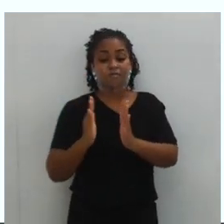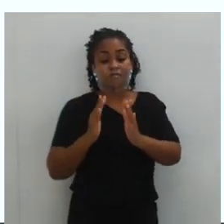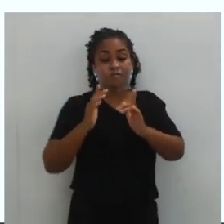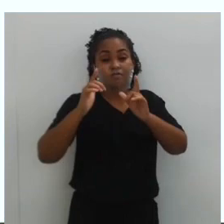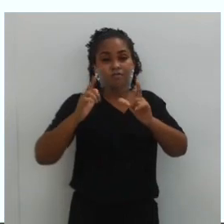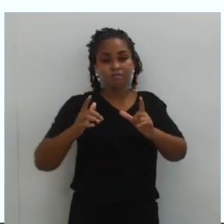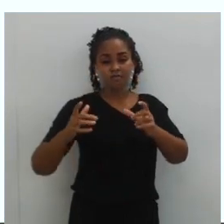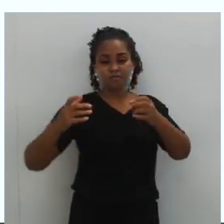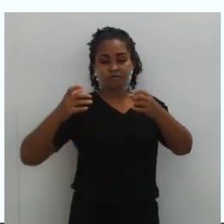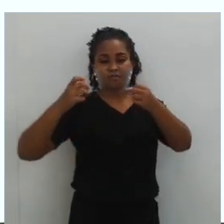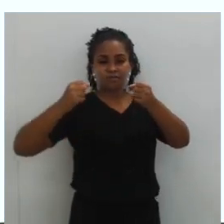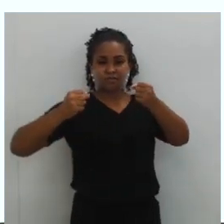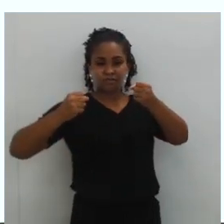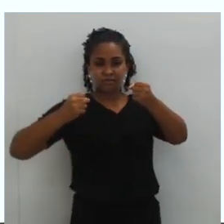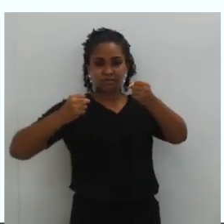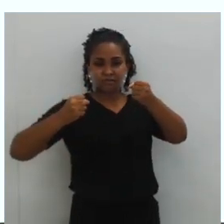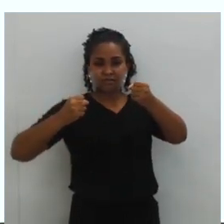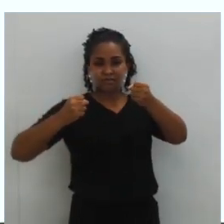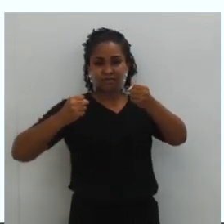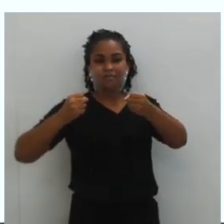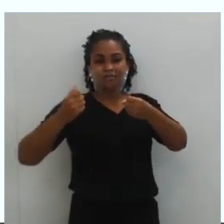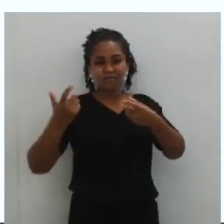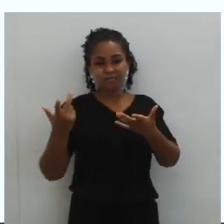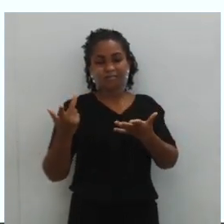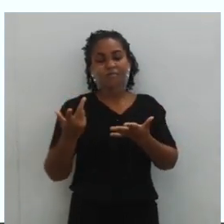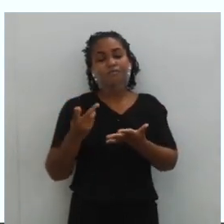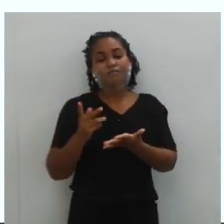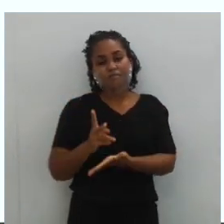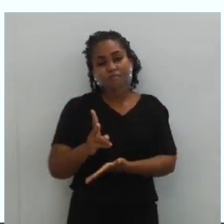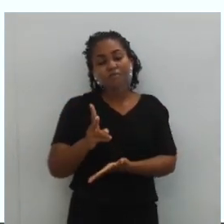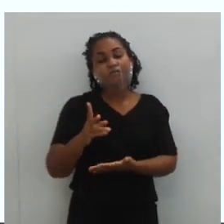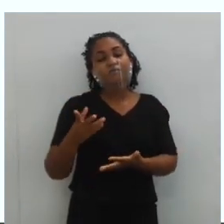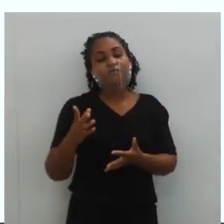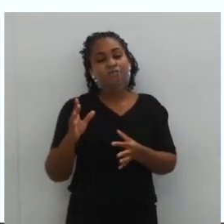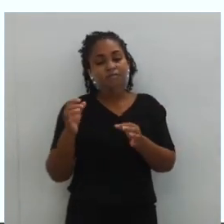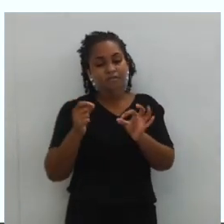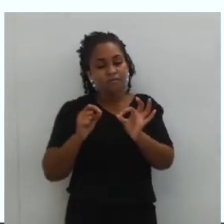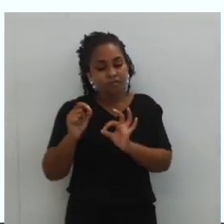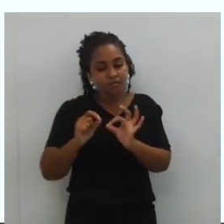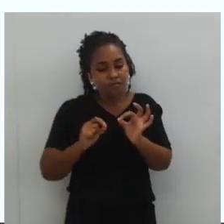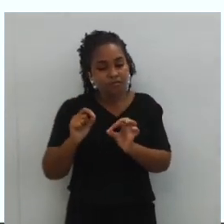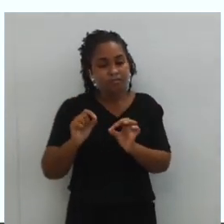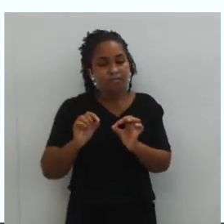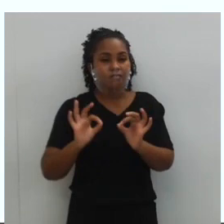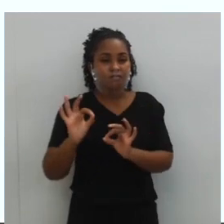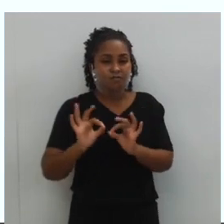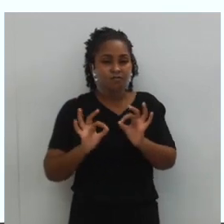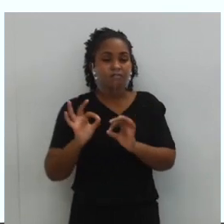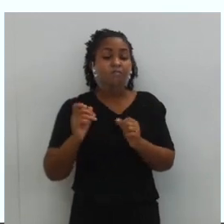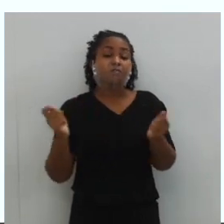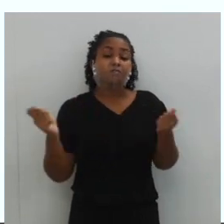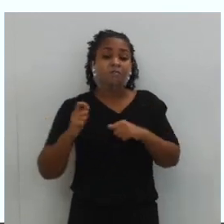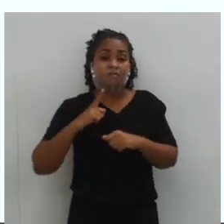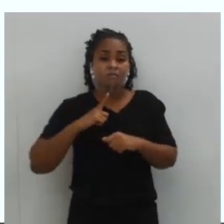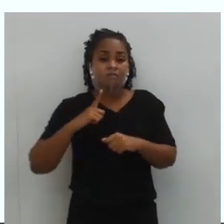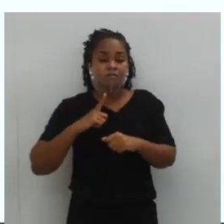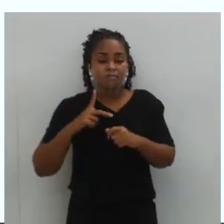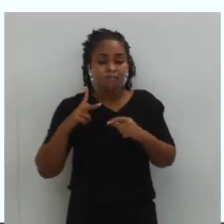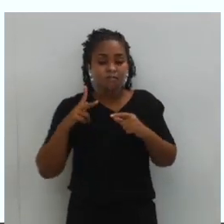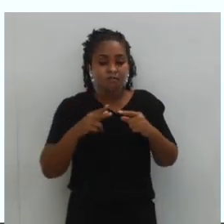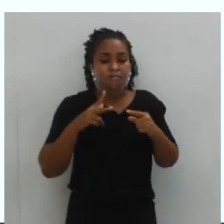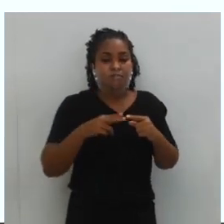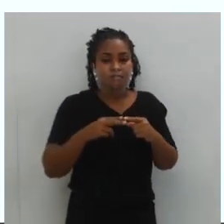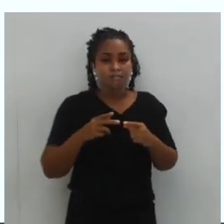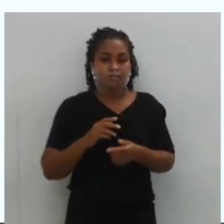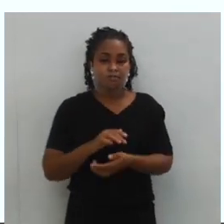lugar da grade ela estava segurando a mão para não dar esse erro de continuidade. Então ele vai anotar tudo na marcação para o corte das cenas